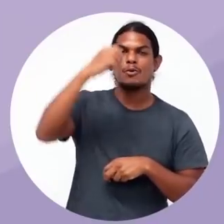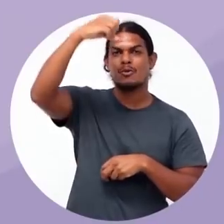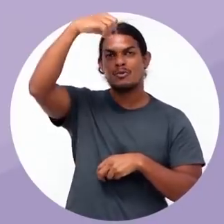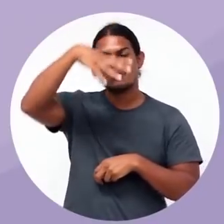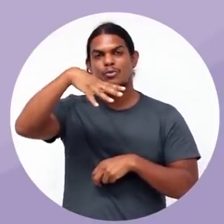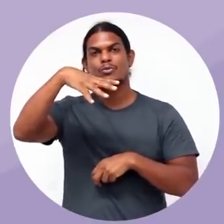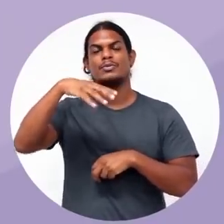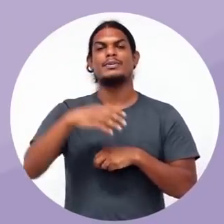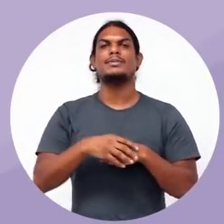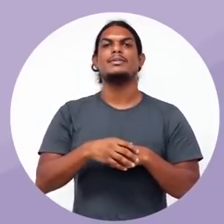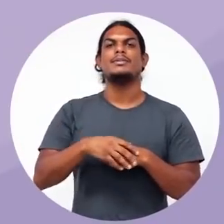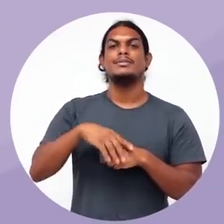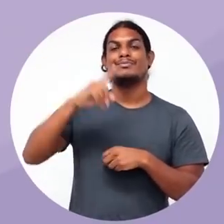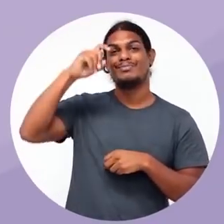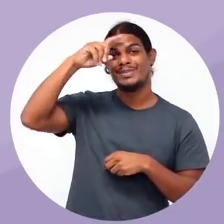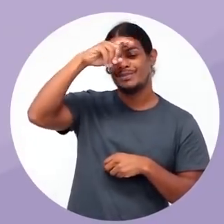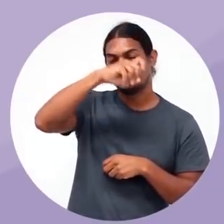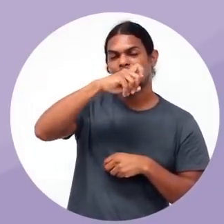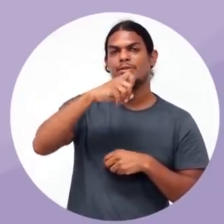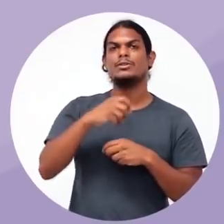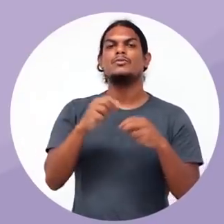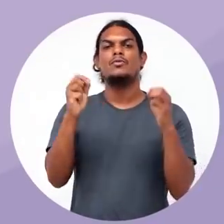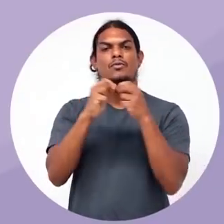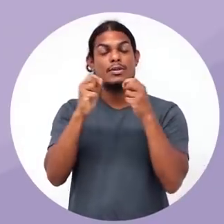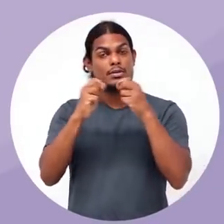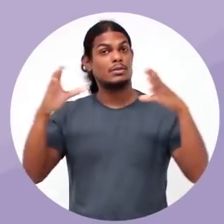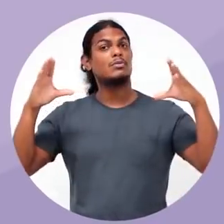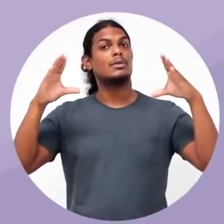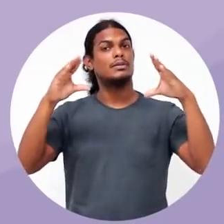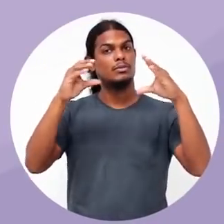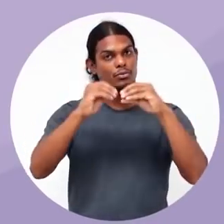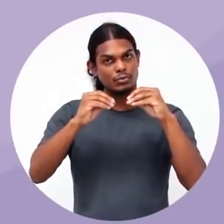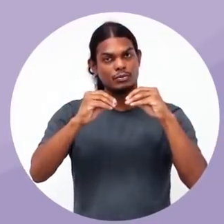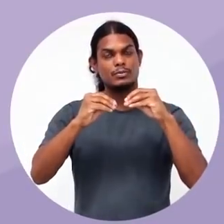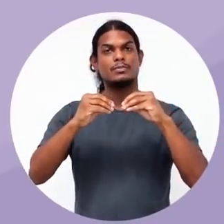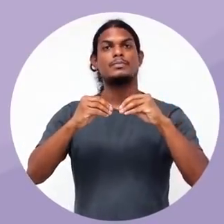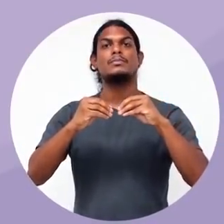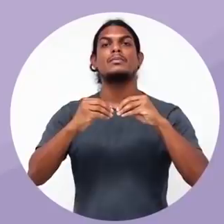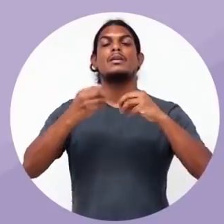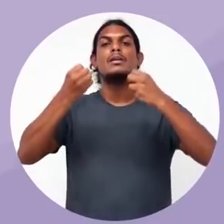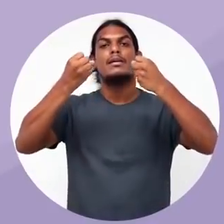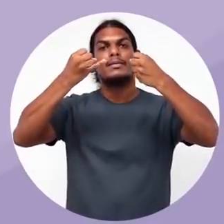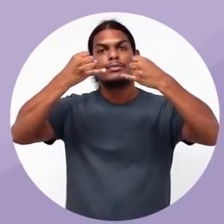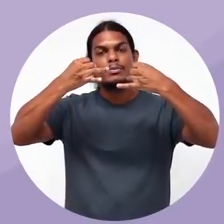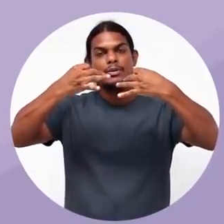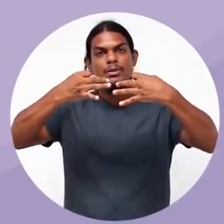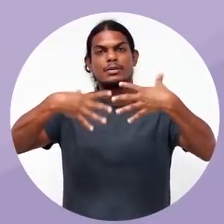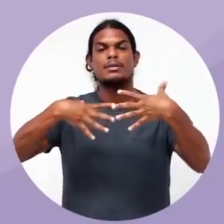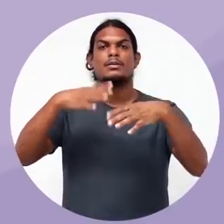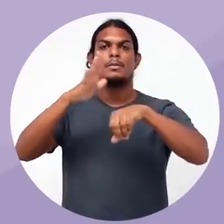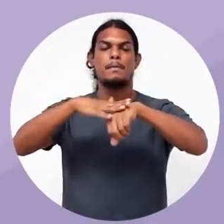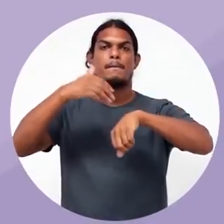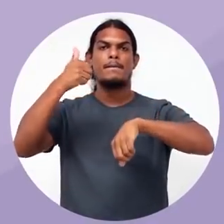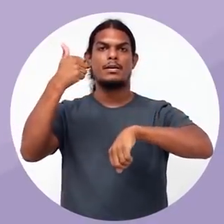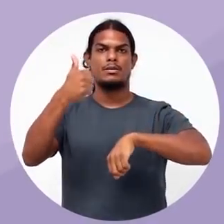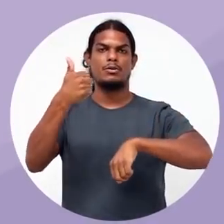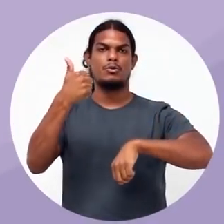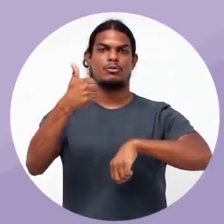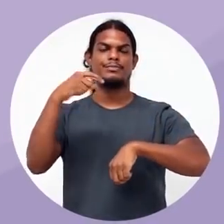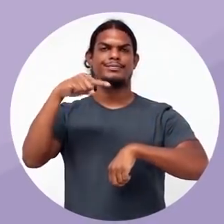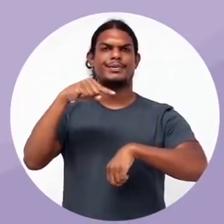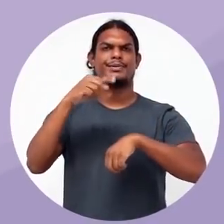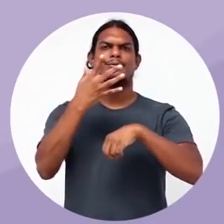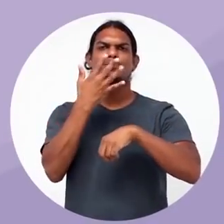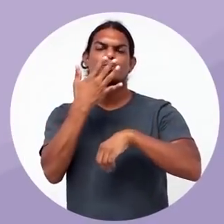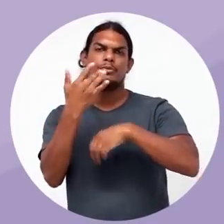para cor, pigmento, eu vou fazer um resumo, falar um pouco mais sobre essa